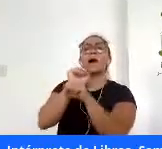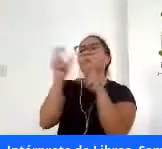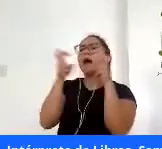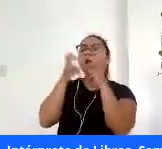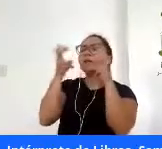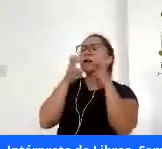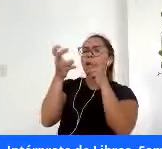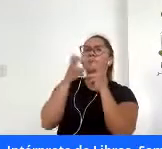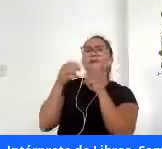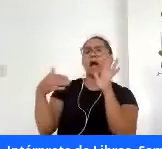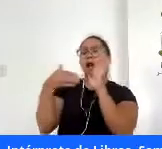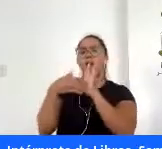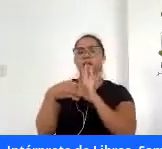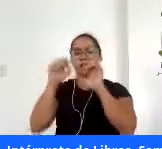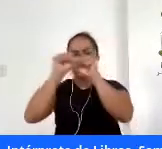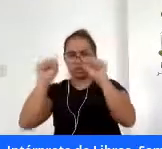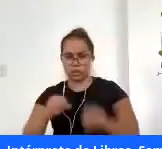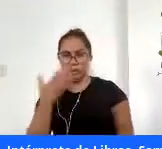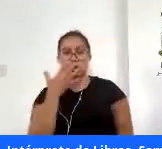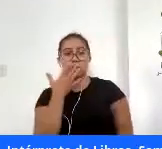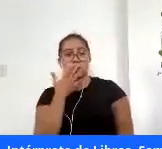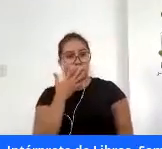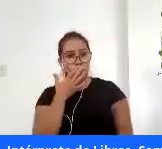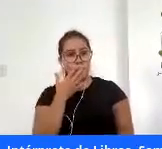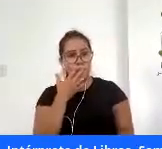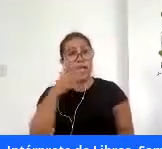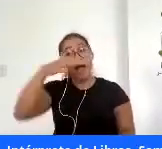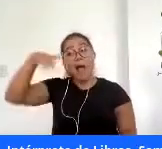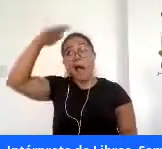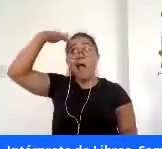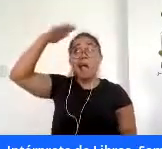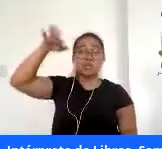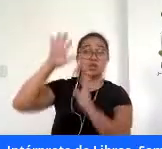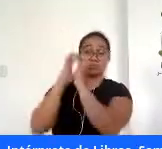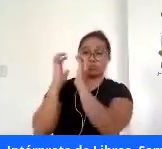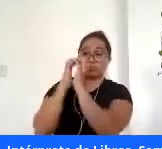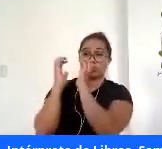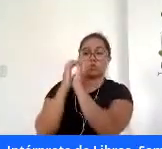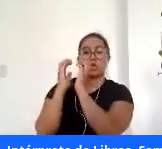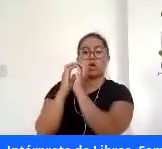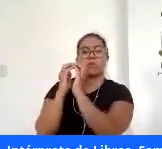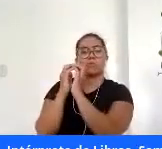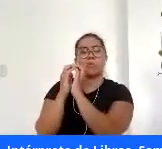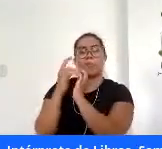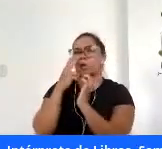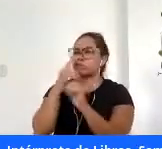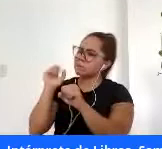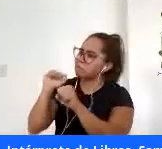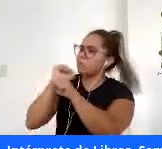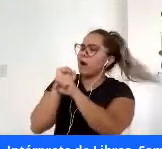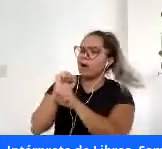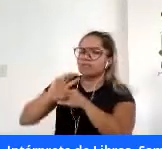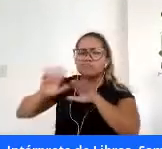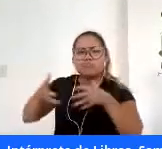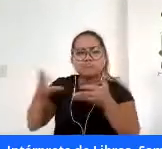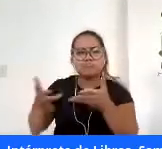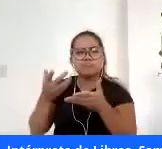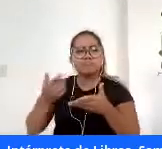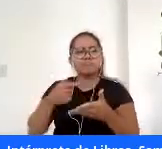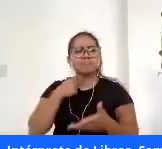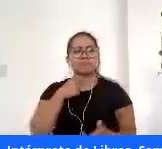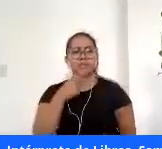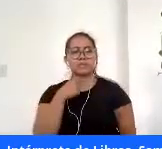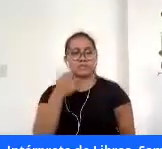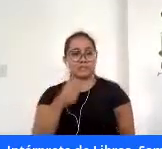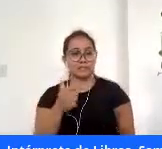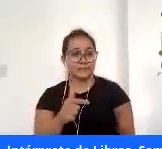sinal, até mesmo o sistema de cores, né, e aí a região do cérebro que é dedicada para isso, ela para de receber esse estímulo. Em